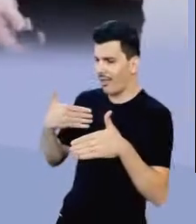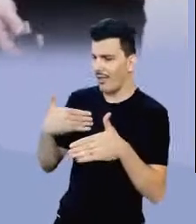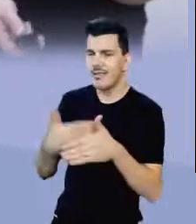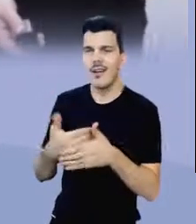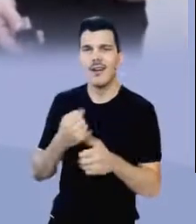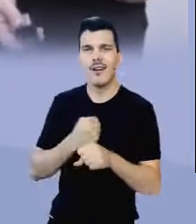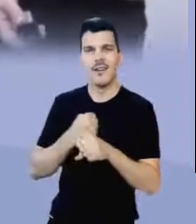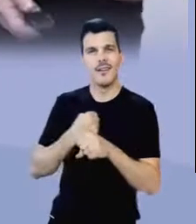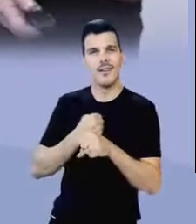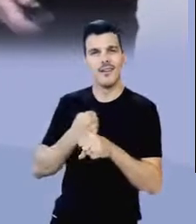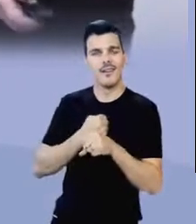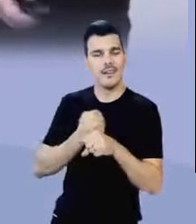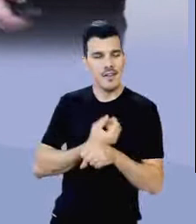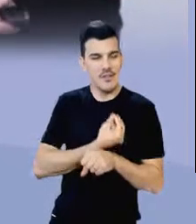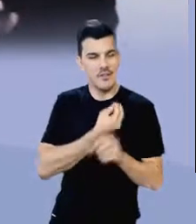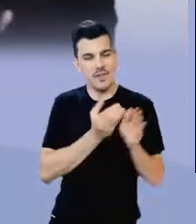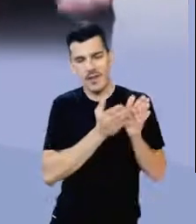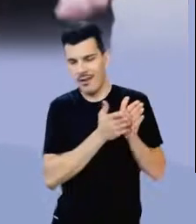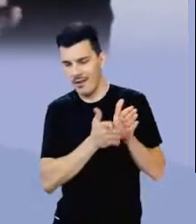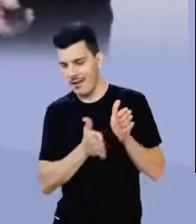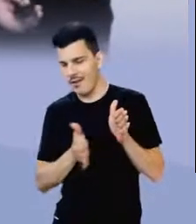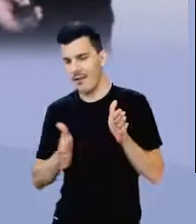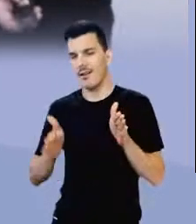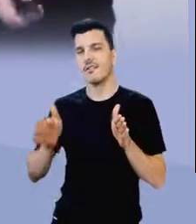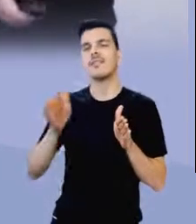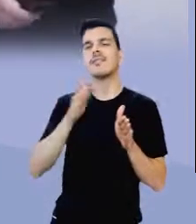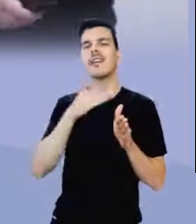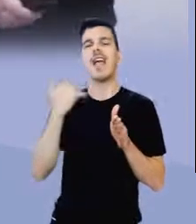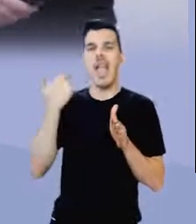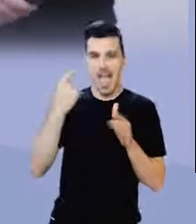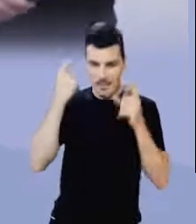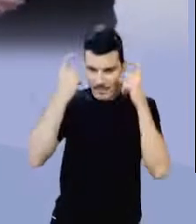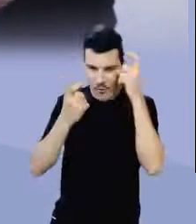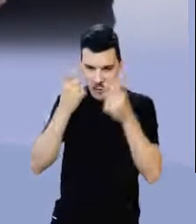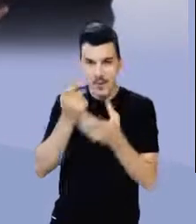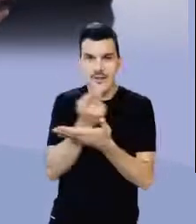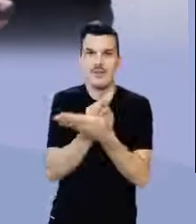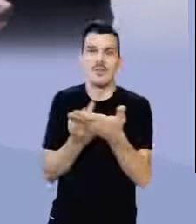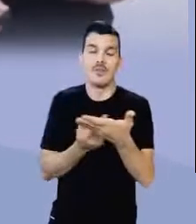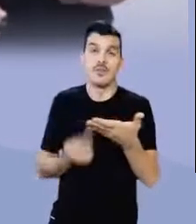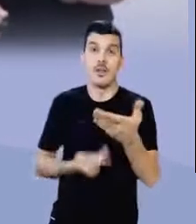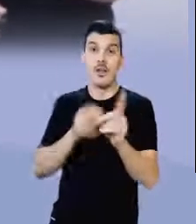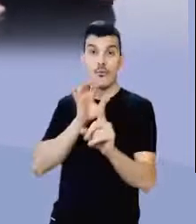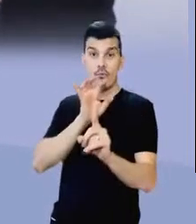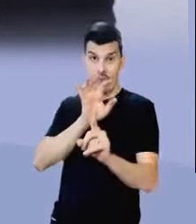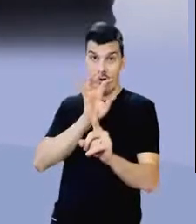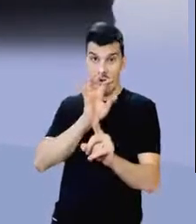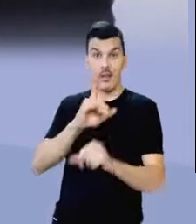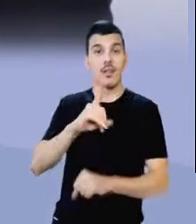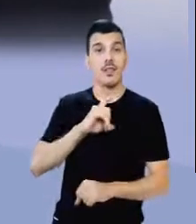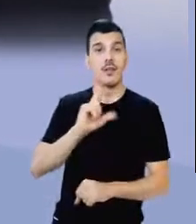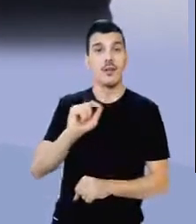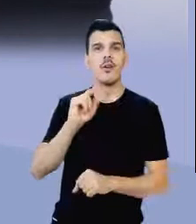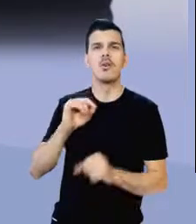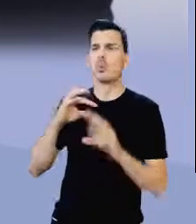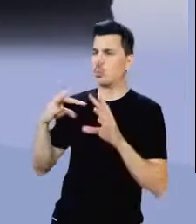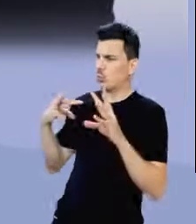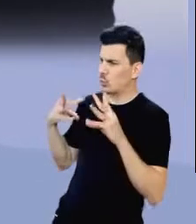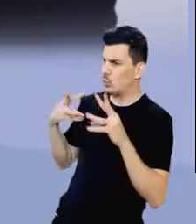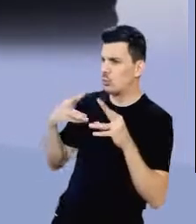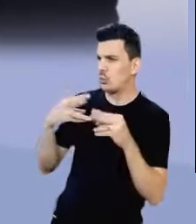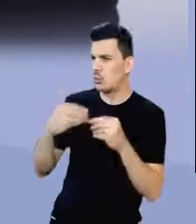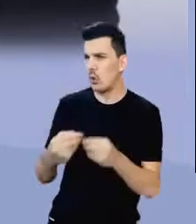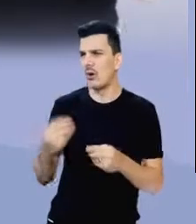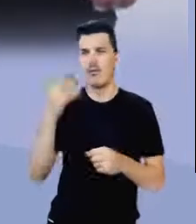a transitoriedade da vida, são preocupações do poeta. E ele está influenciado, evidentemente, por